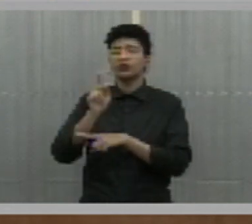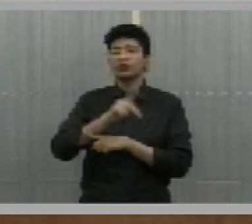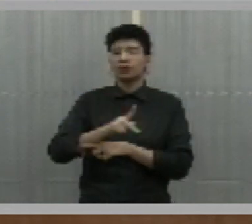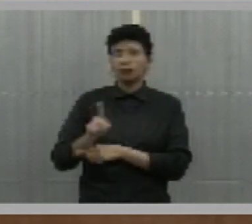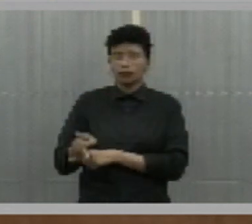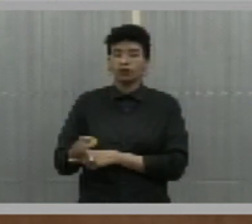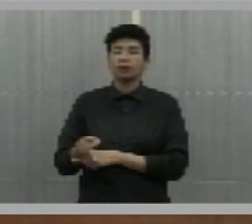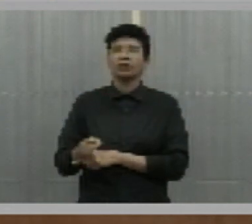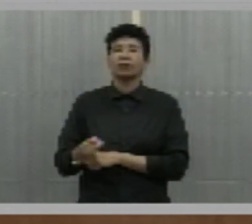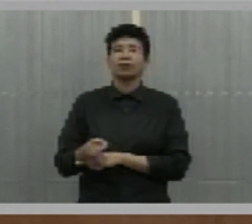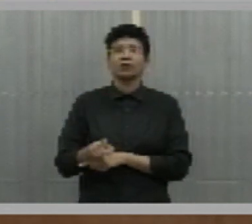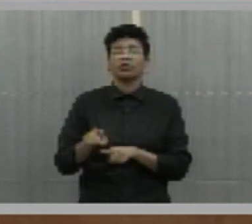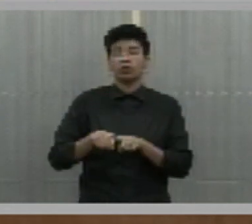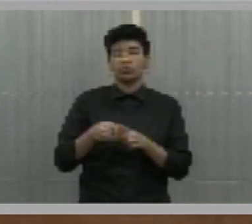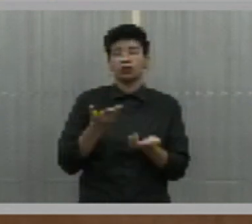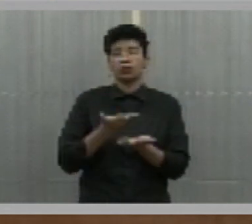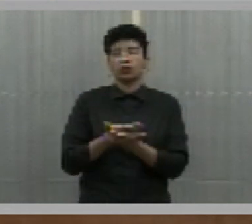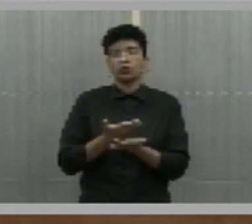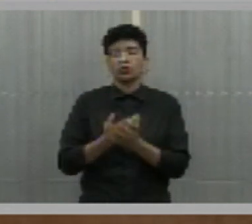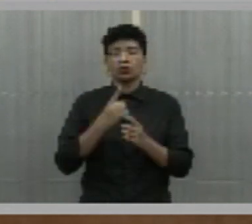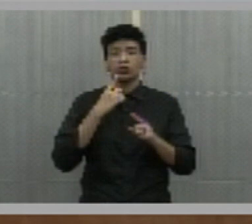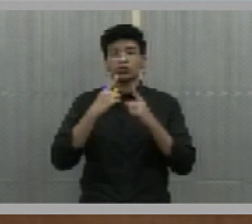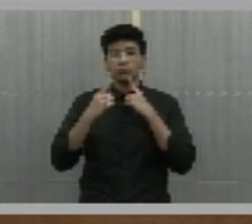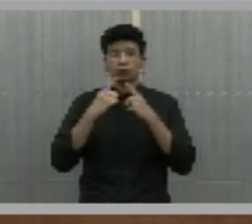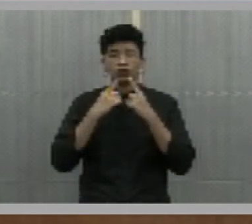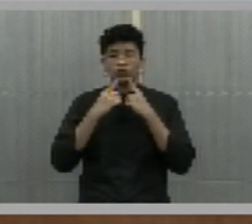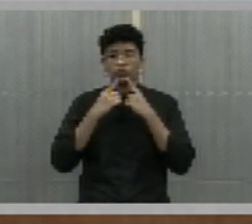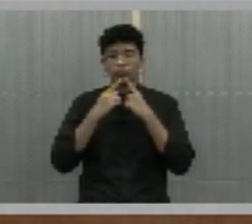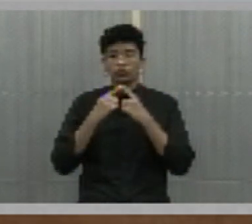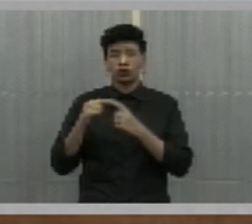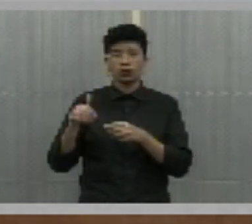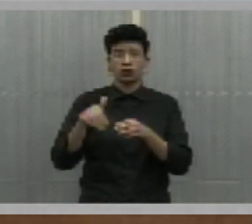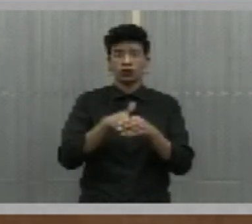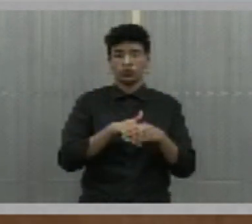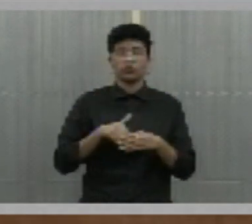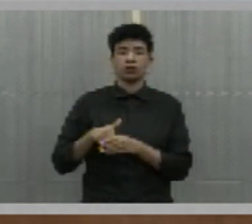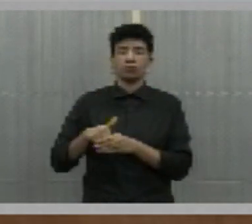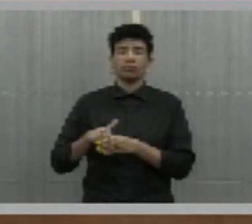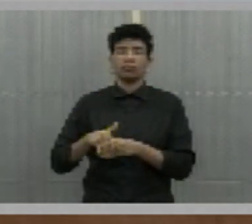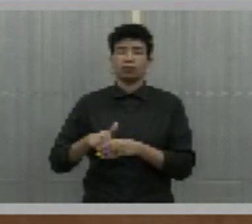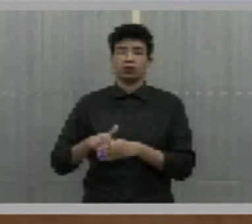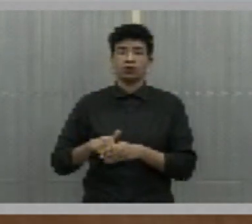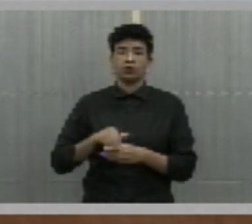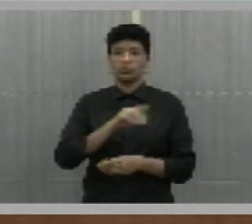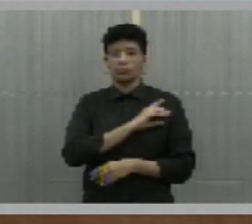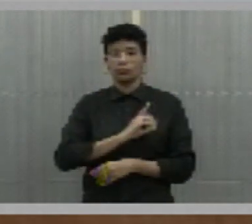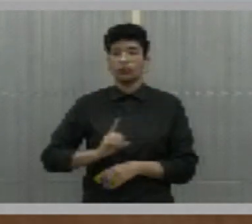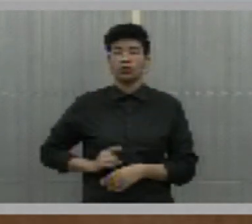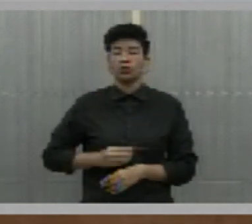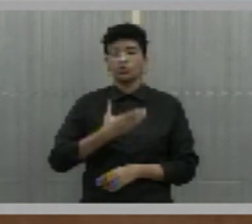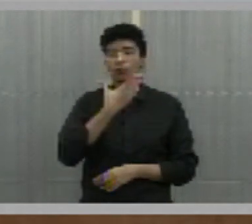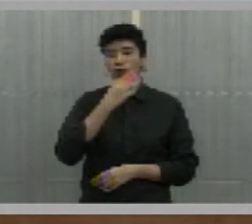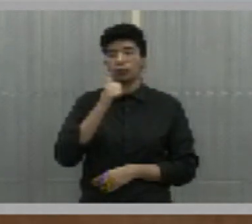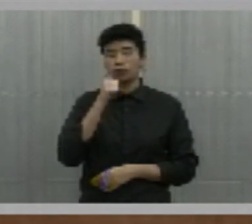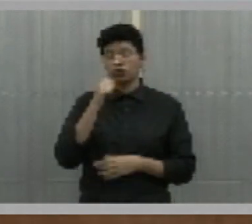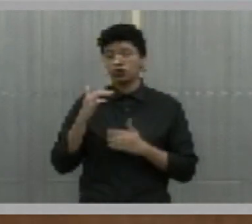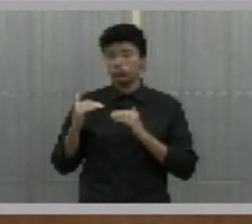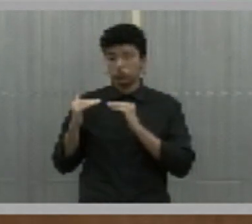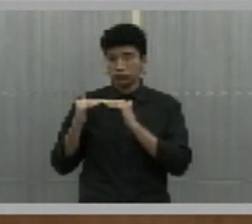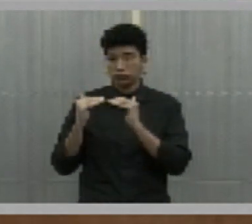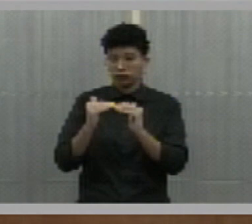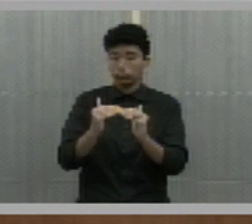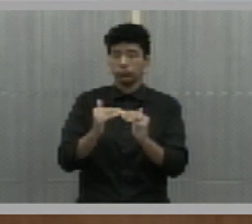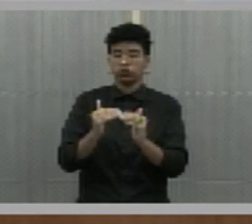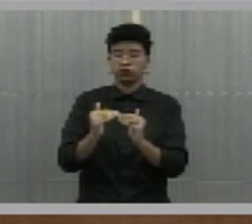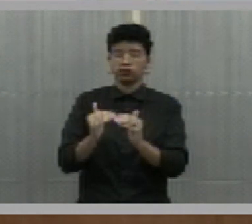professores e estudantes. Em discussão, em votação, deputadas e deputados que aprovam, permaneçam